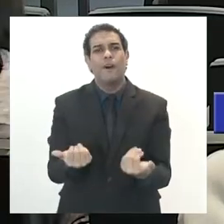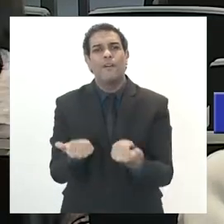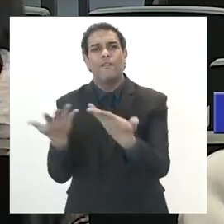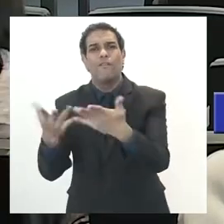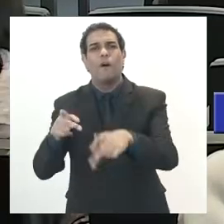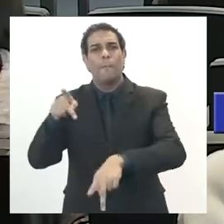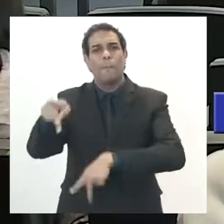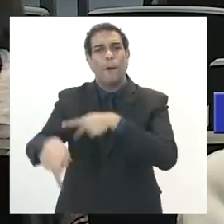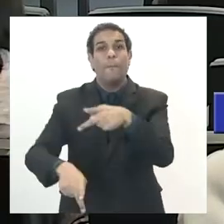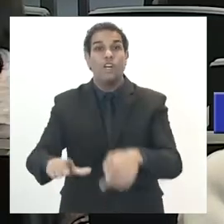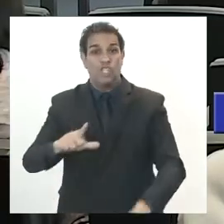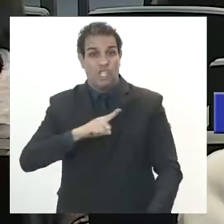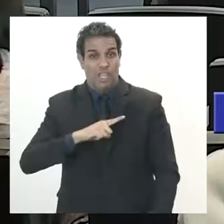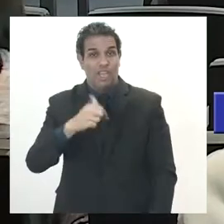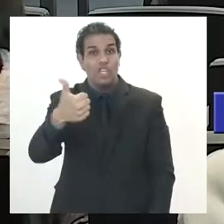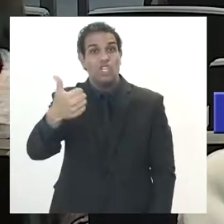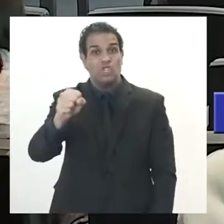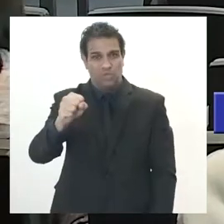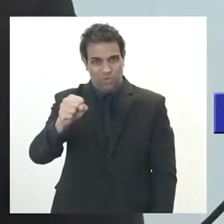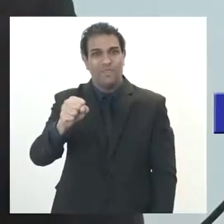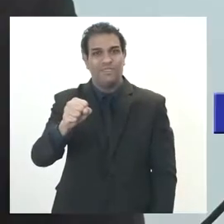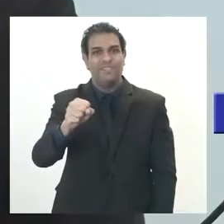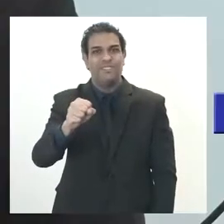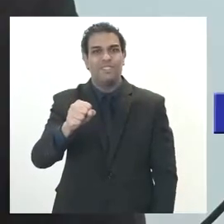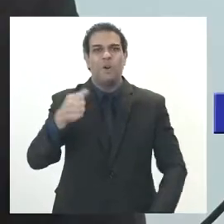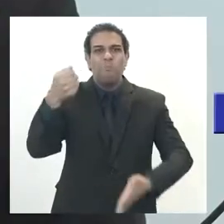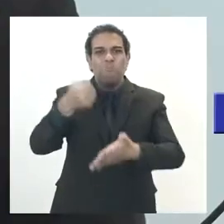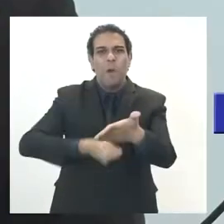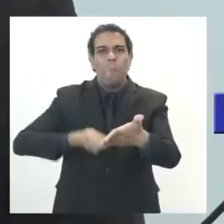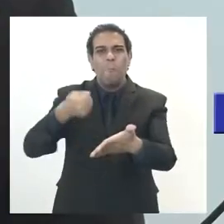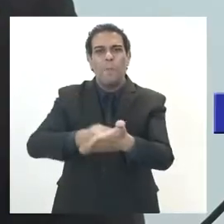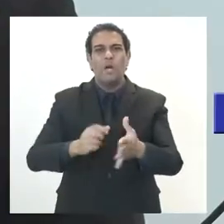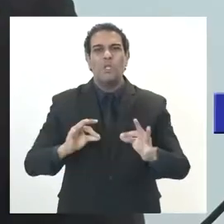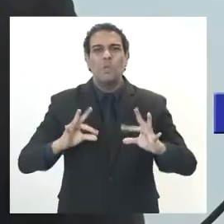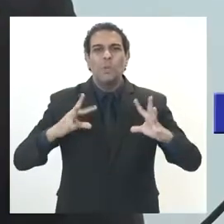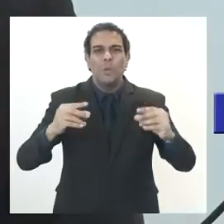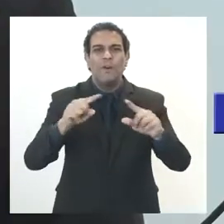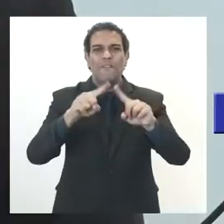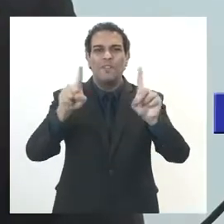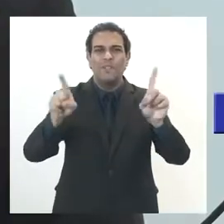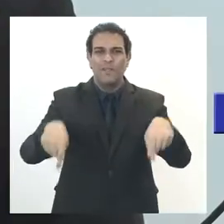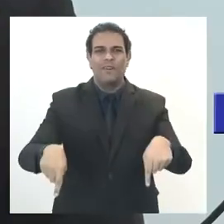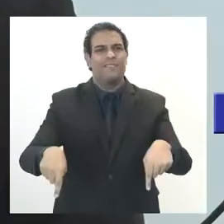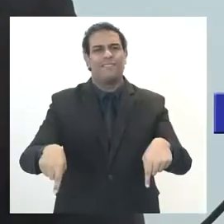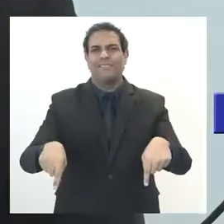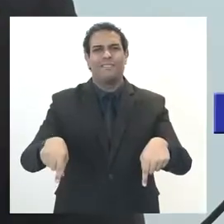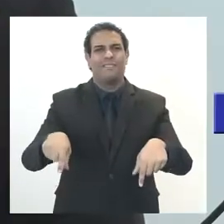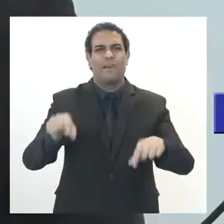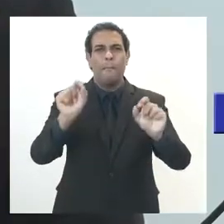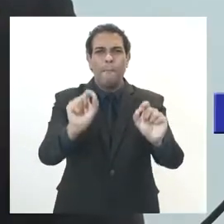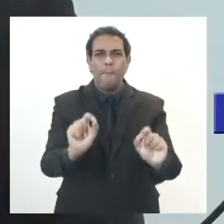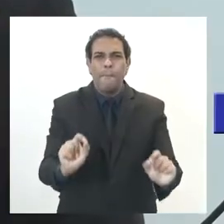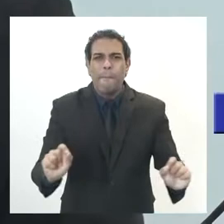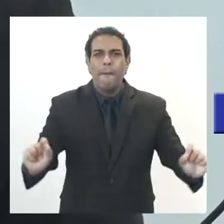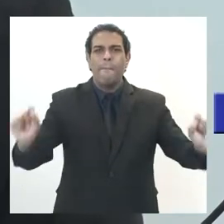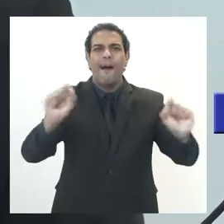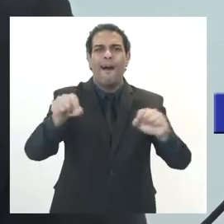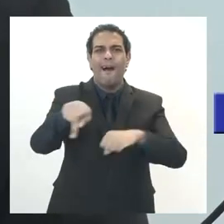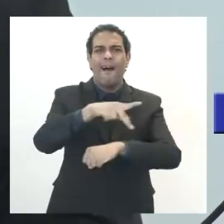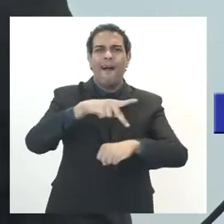dia 18 tem uma movimentação Nacional importante né todas as carreiras lá em Brasília e aqui no nosso Estado